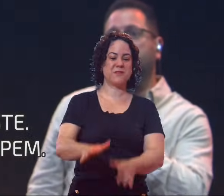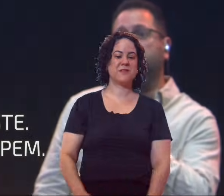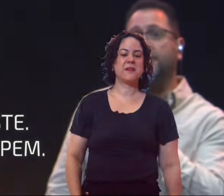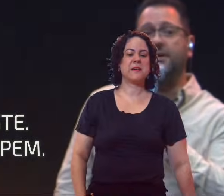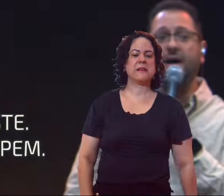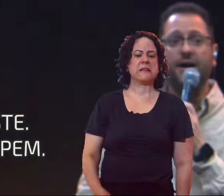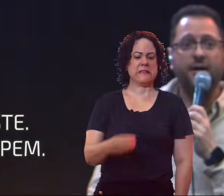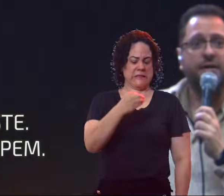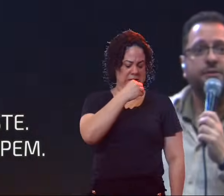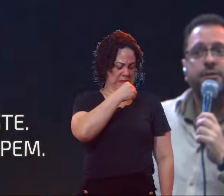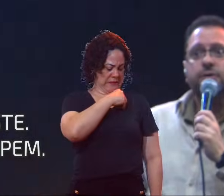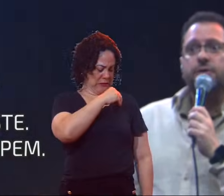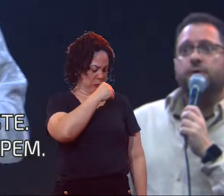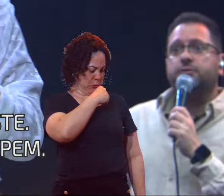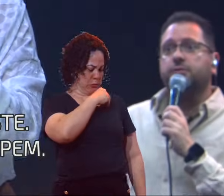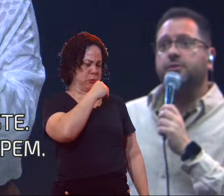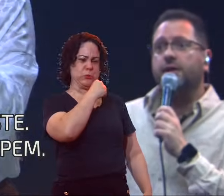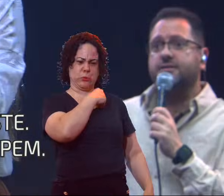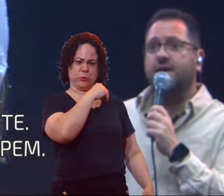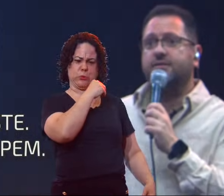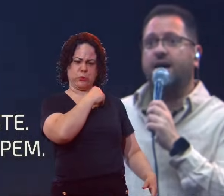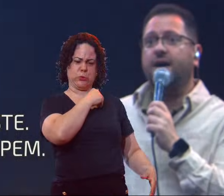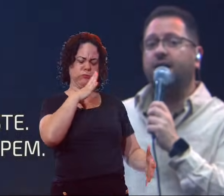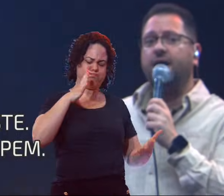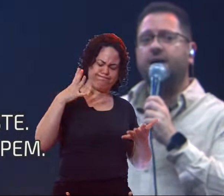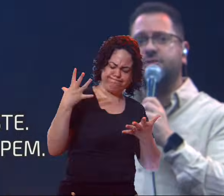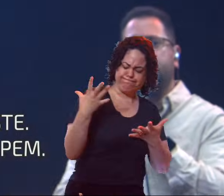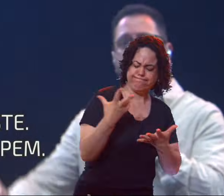Do meu pecado me